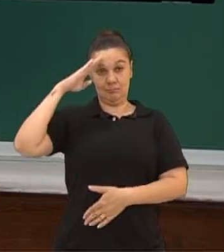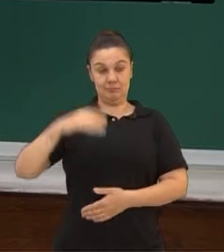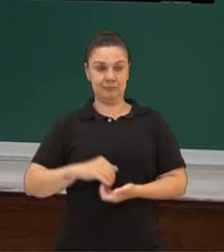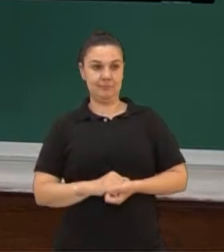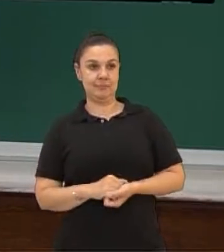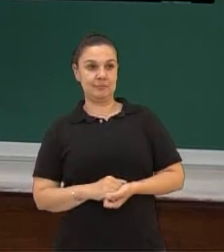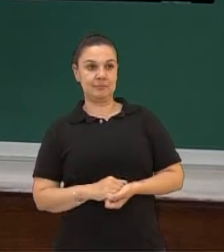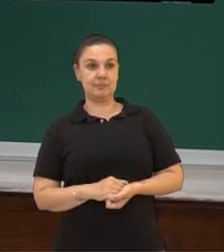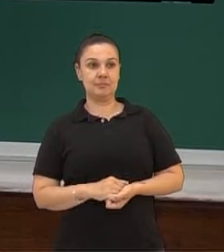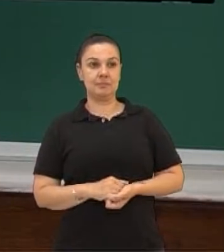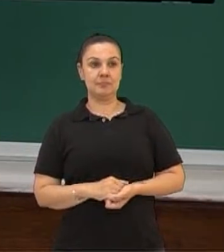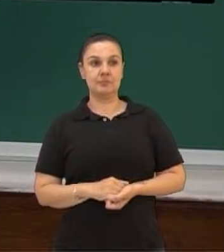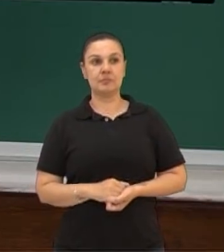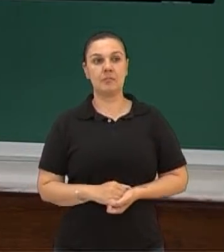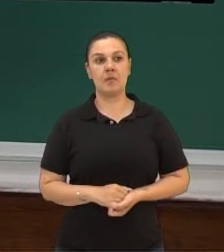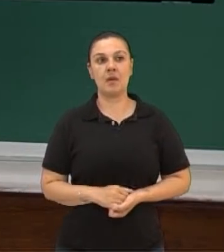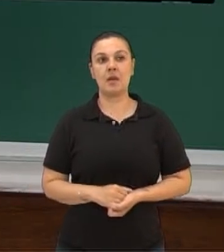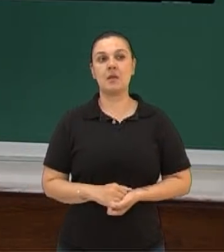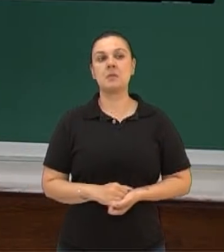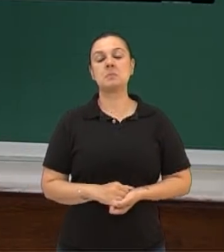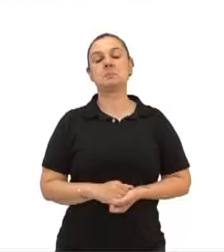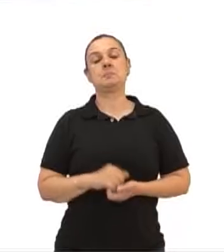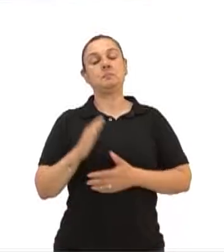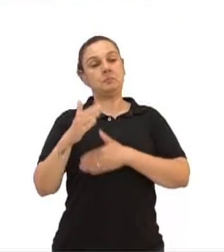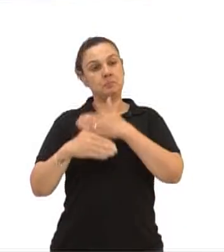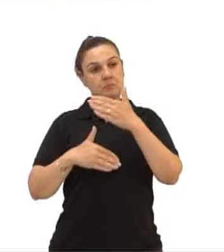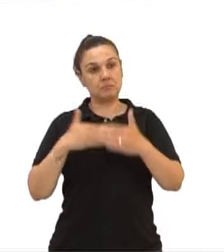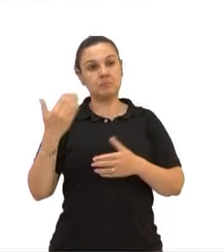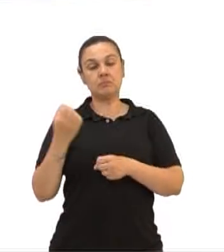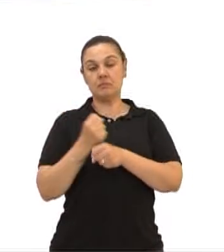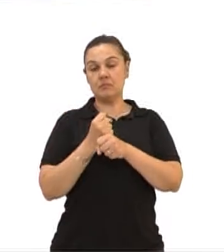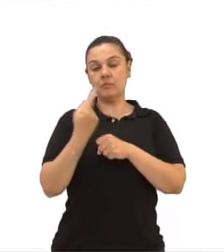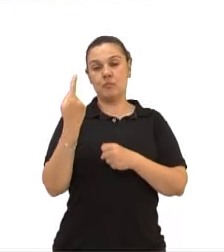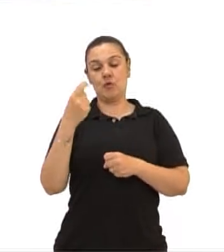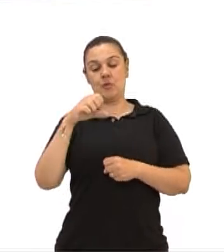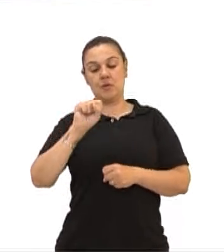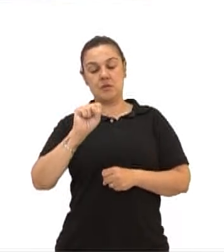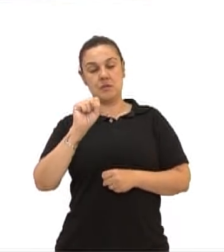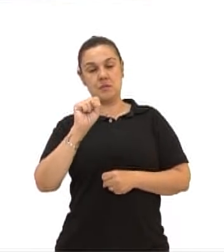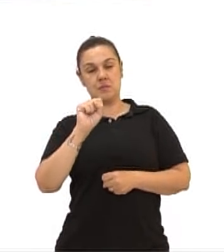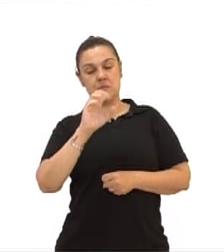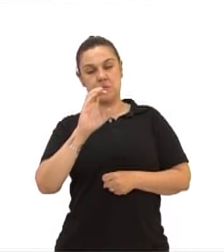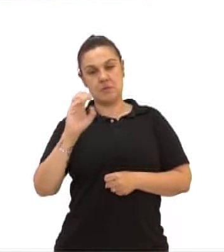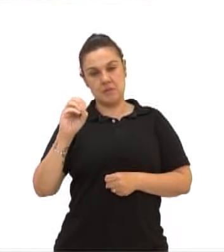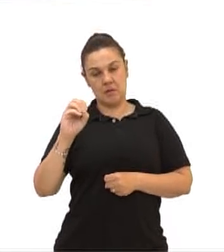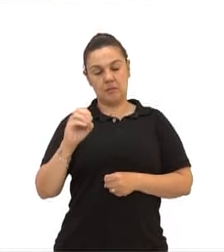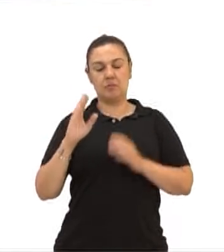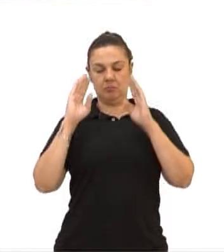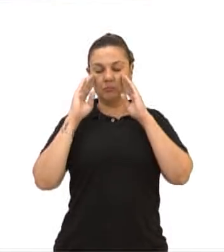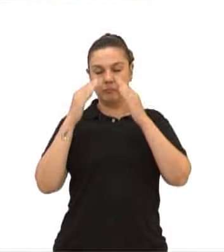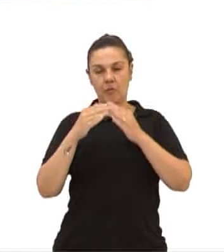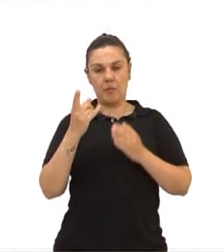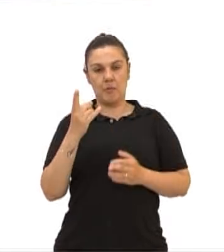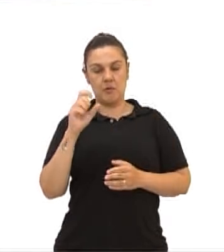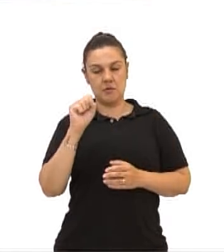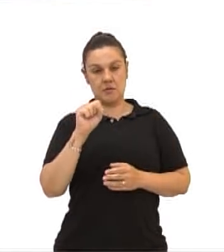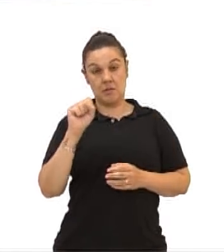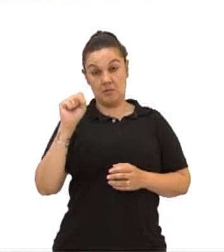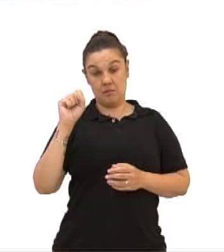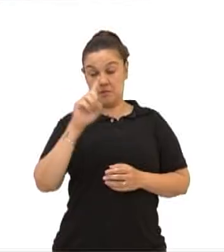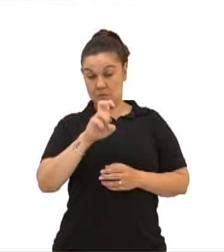nação. Passado algum tempo, lá, né, nos anos de 1800, especificamente em